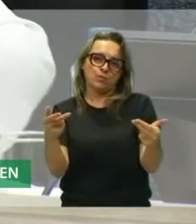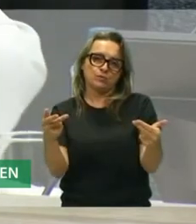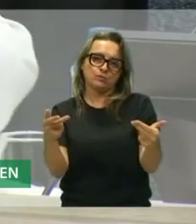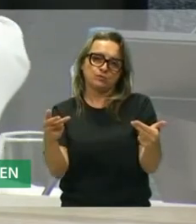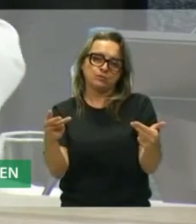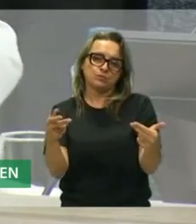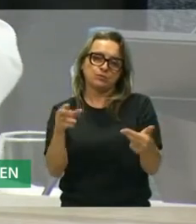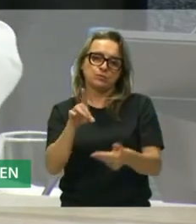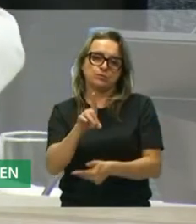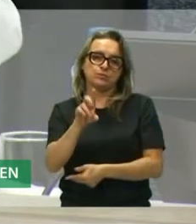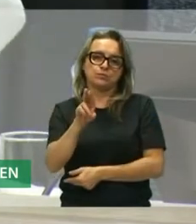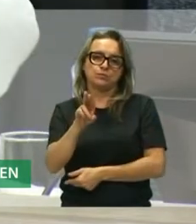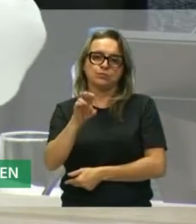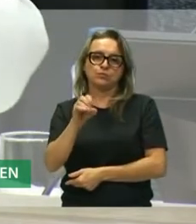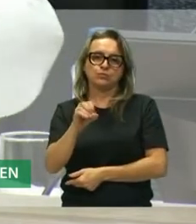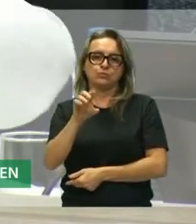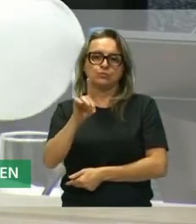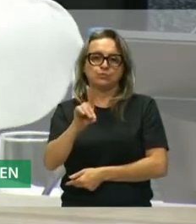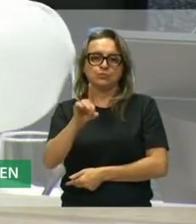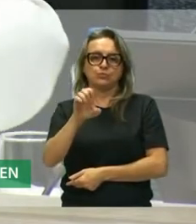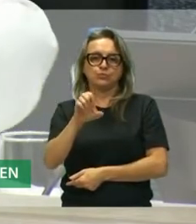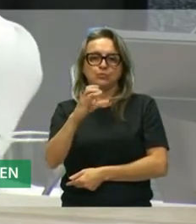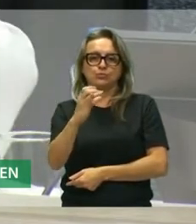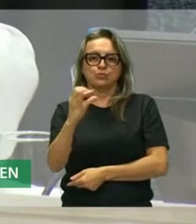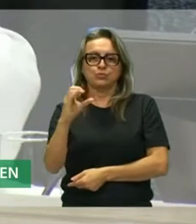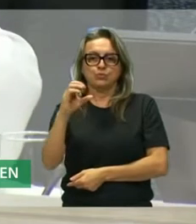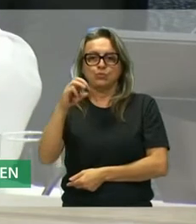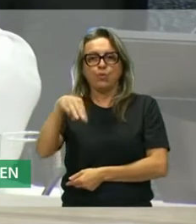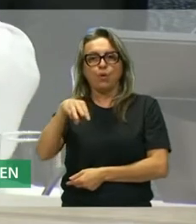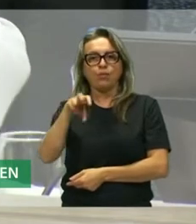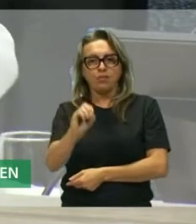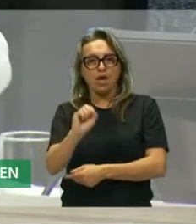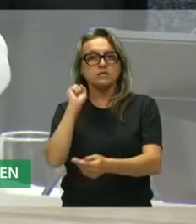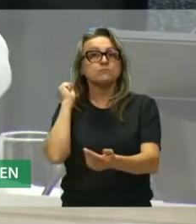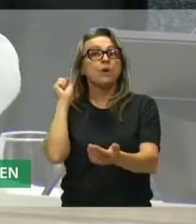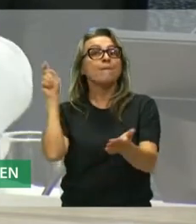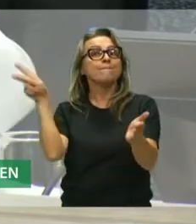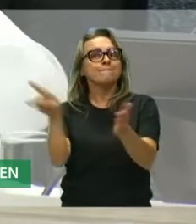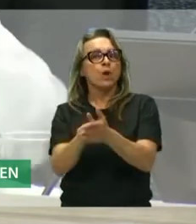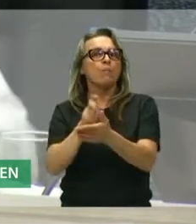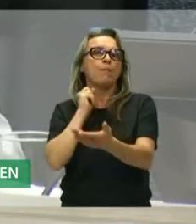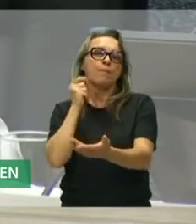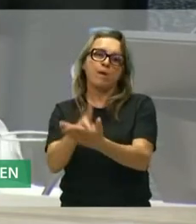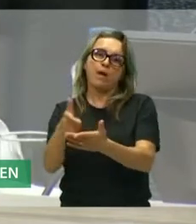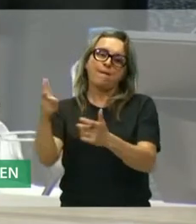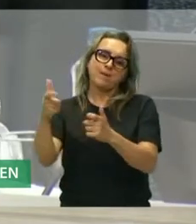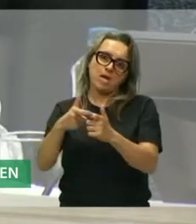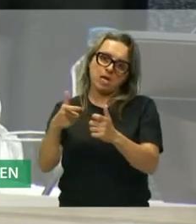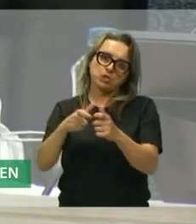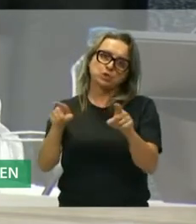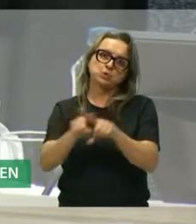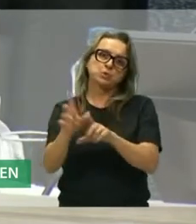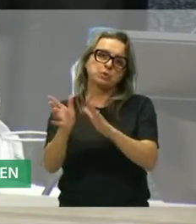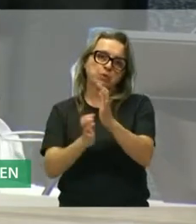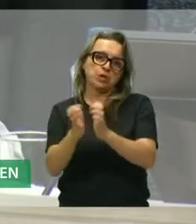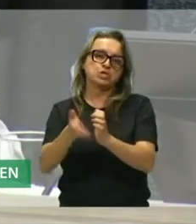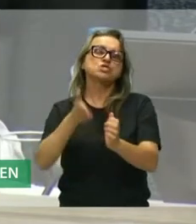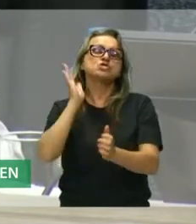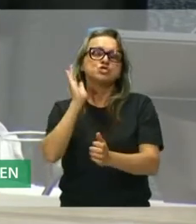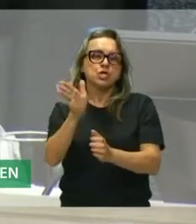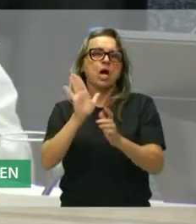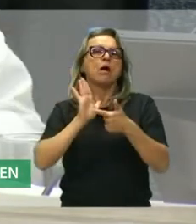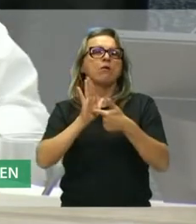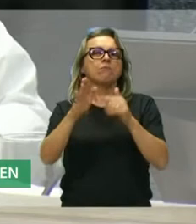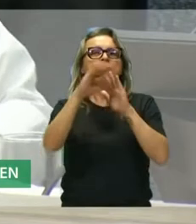O Duodécimo ele veio destinado, é um dinheiro carimbado, para pagar médico e fornecedor. Nós já prestamos conta de todo esse